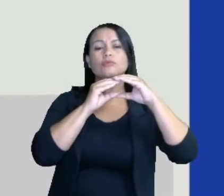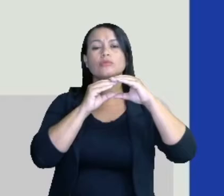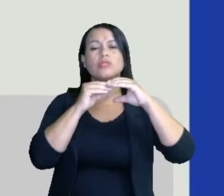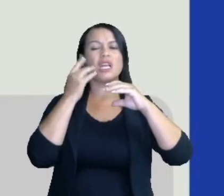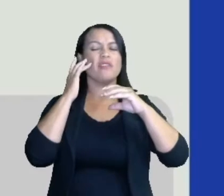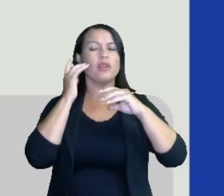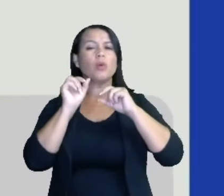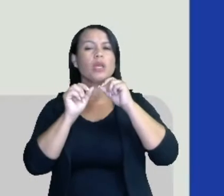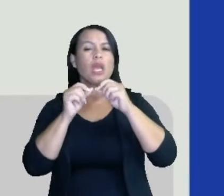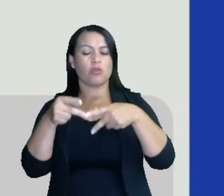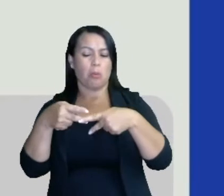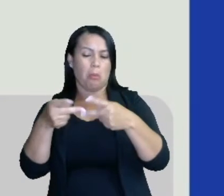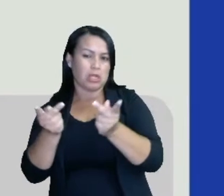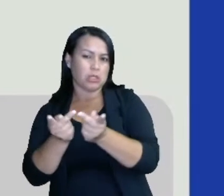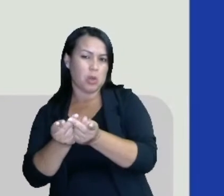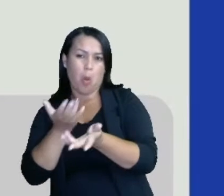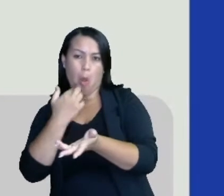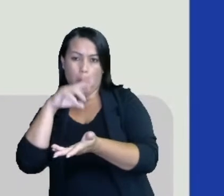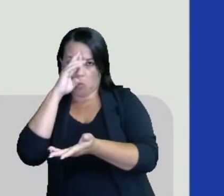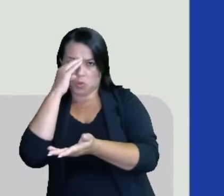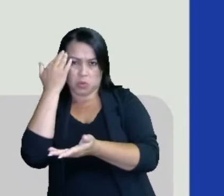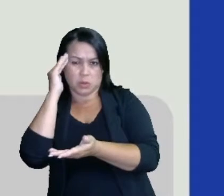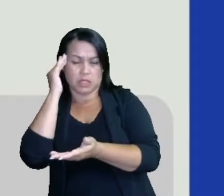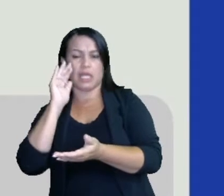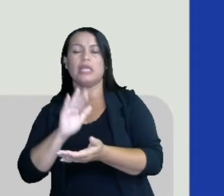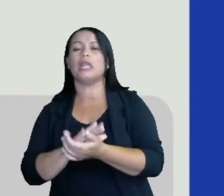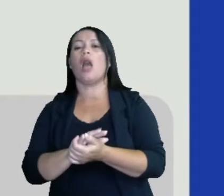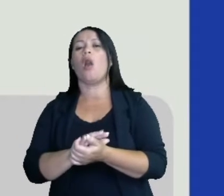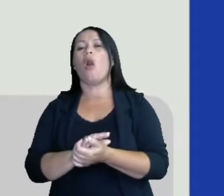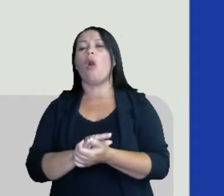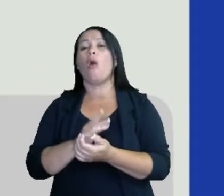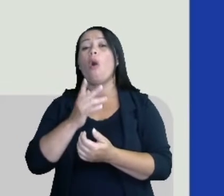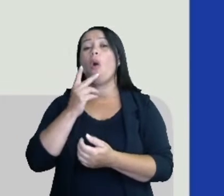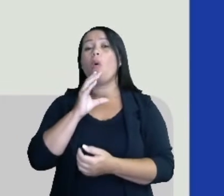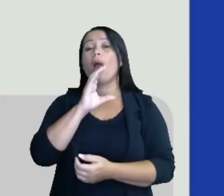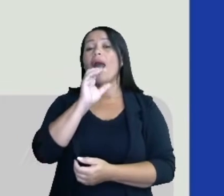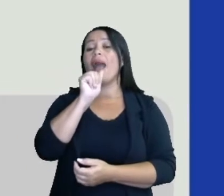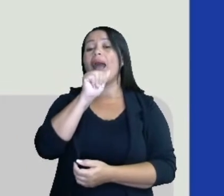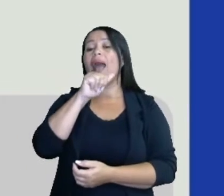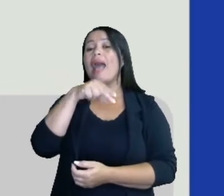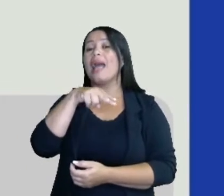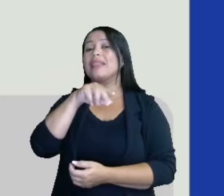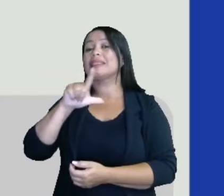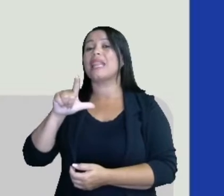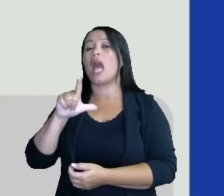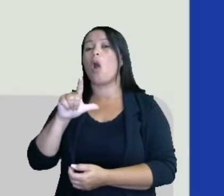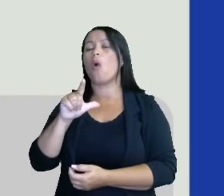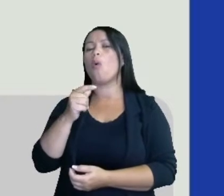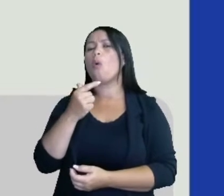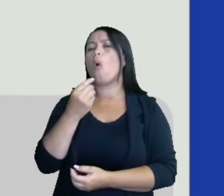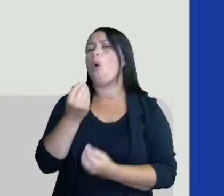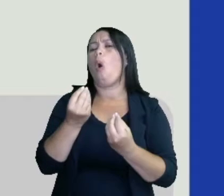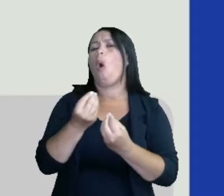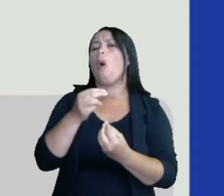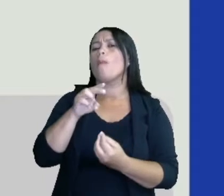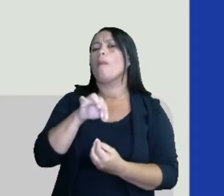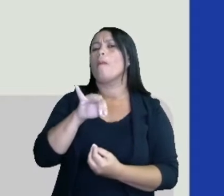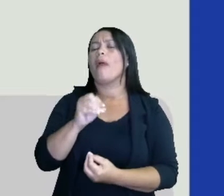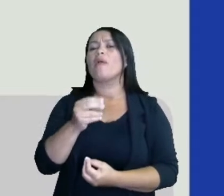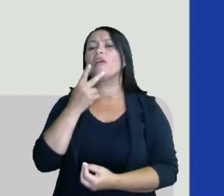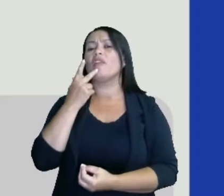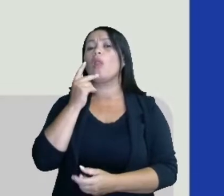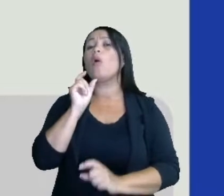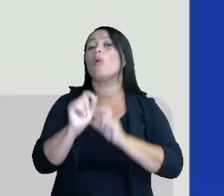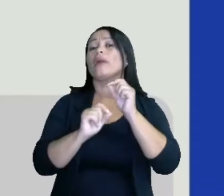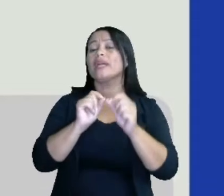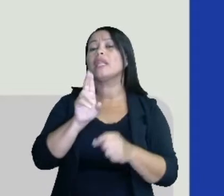pratinho, acho que é um almoço, não sei. Então, o canal ou meio foi o que ele usou para comunicar. Então, no caso aí,